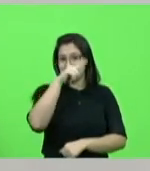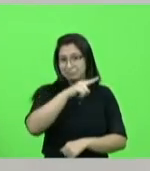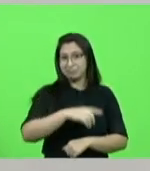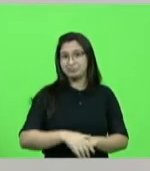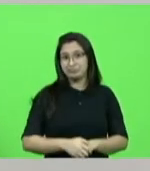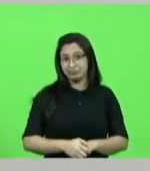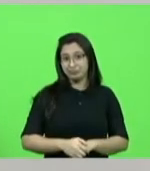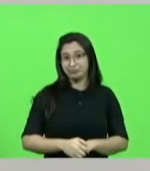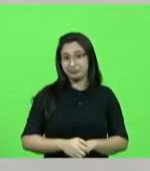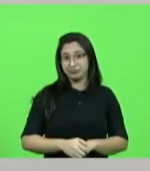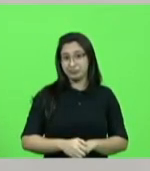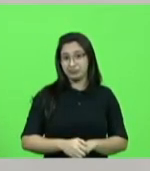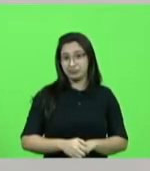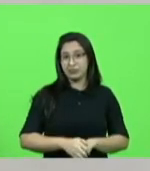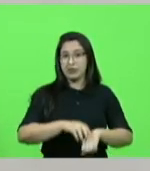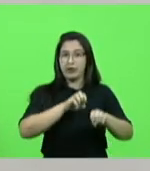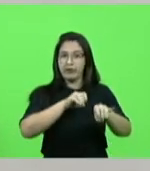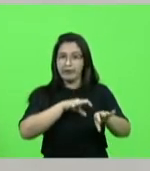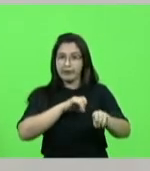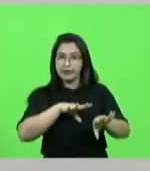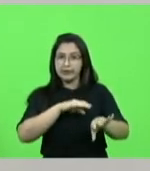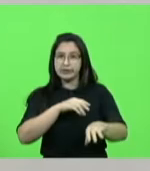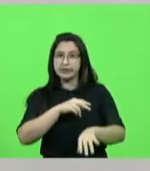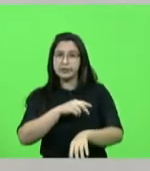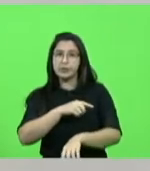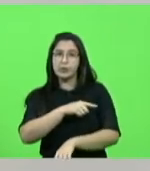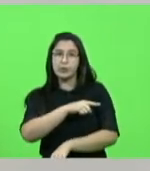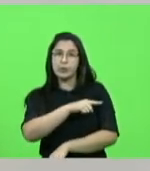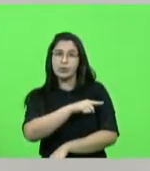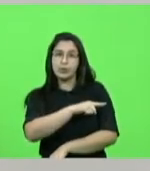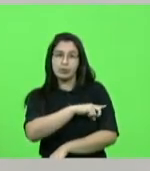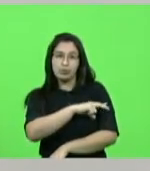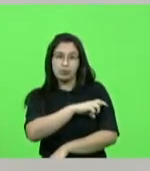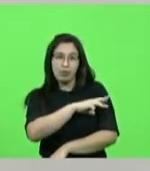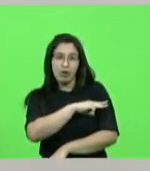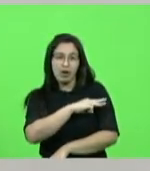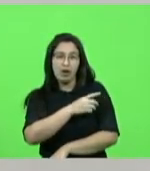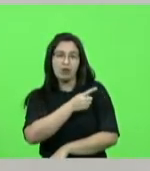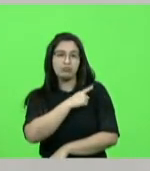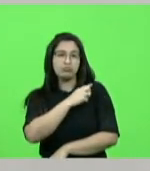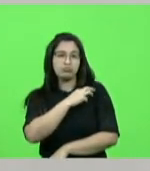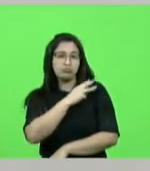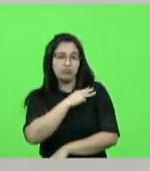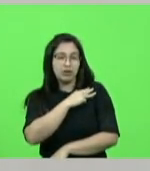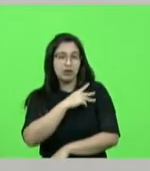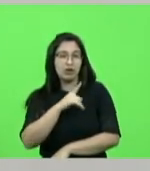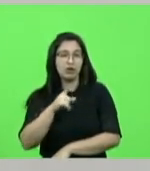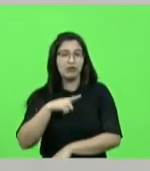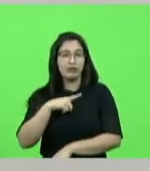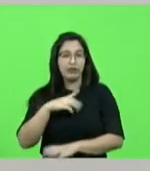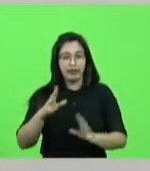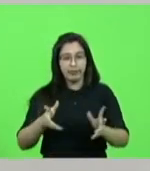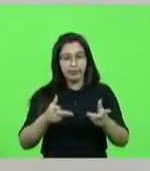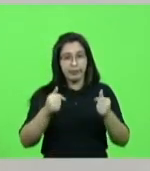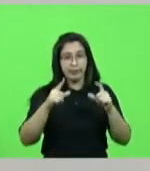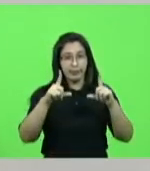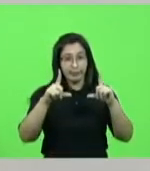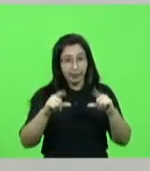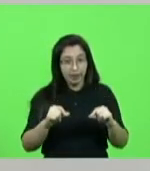Apesar do nosso ensino médio ter uma qualidade menor do que o ensino